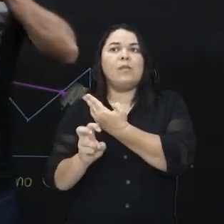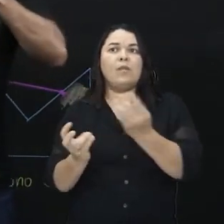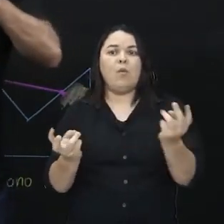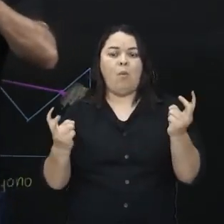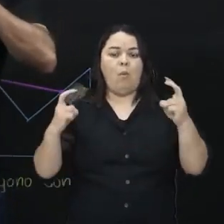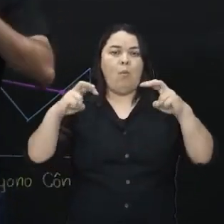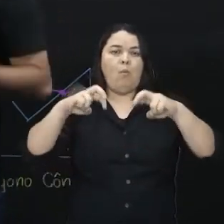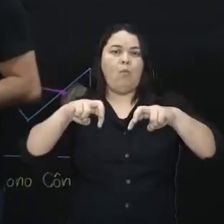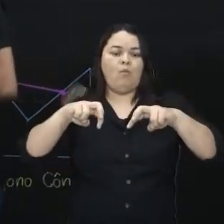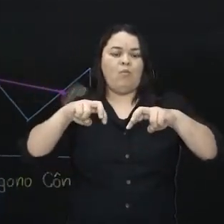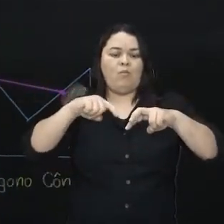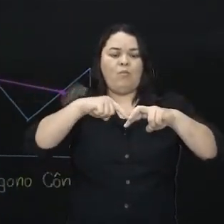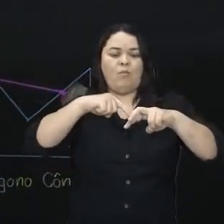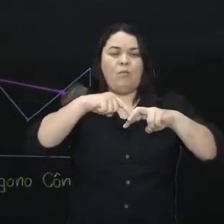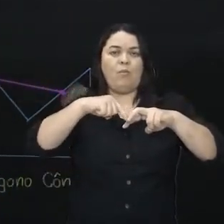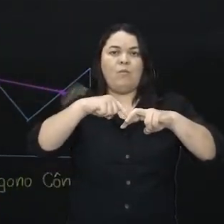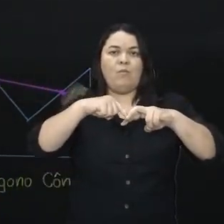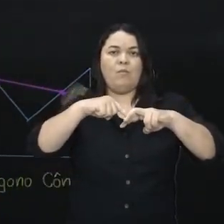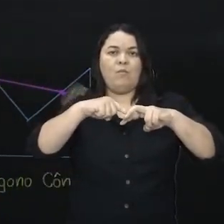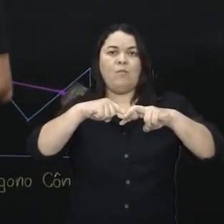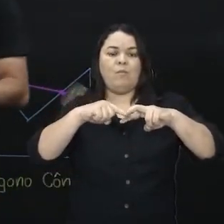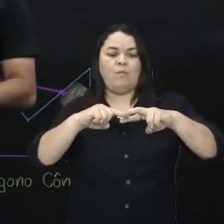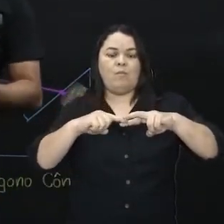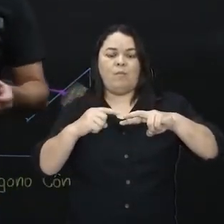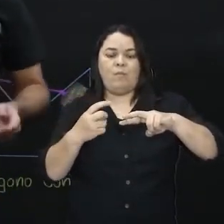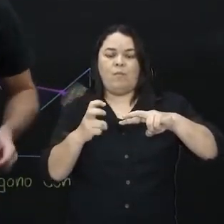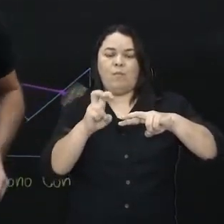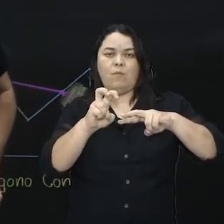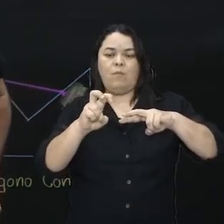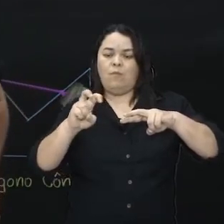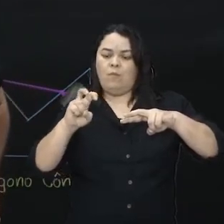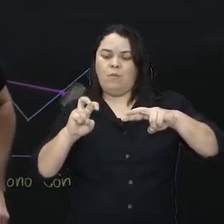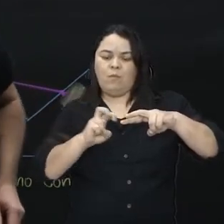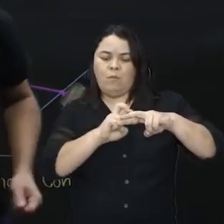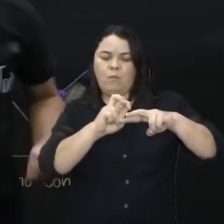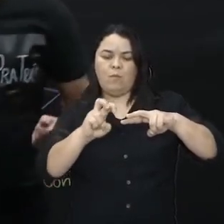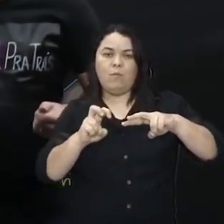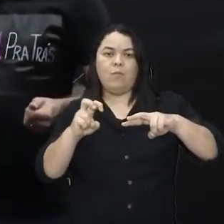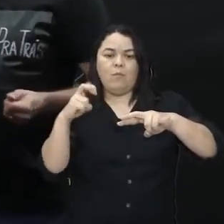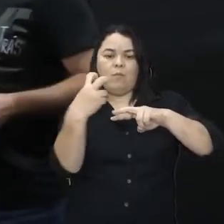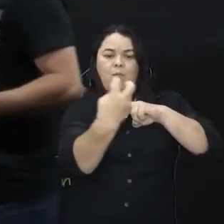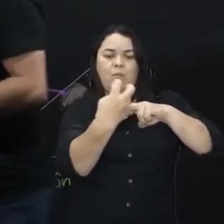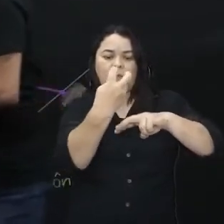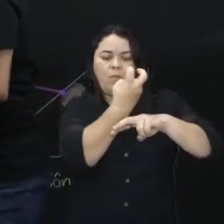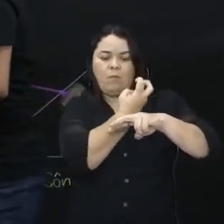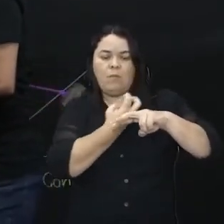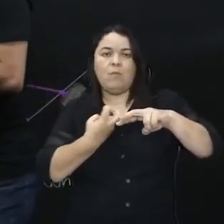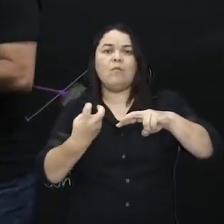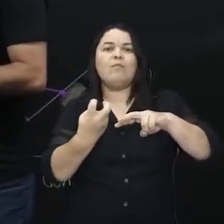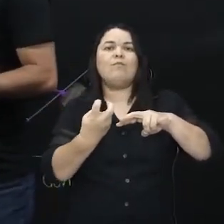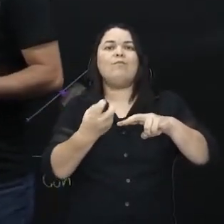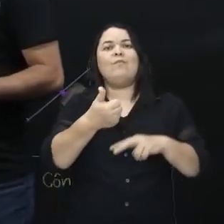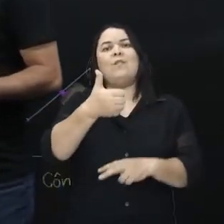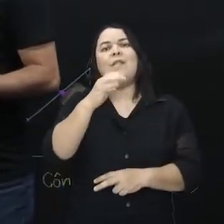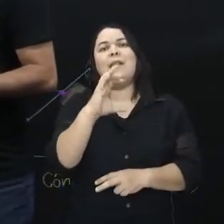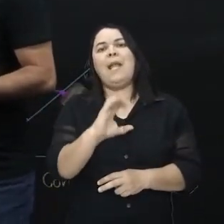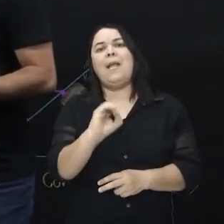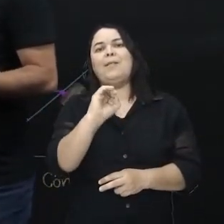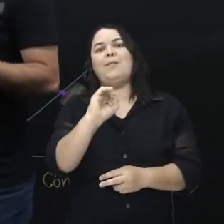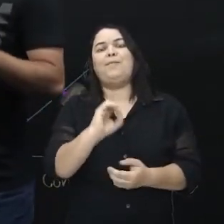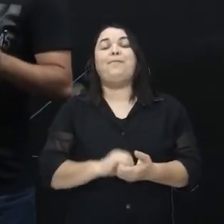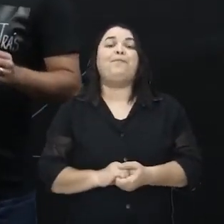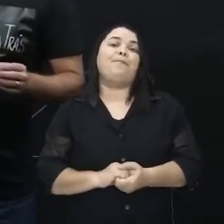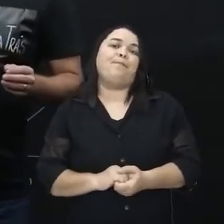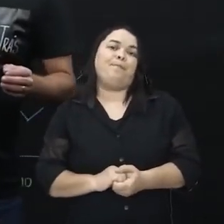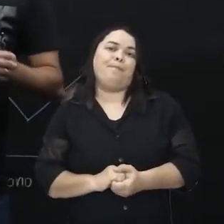dentro, ó, que é na curva. E aí 5 de cada dá um total de 10, onde nós temos aqui também o nosso decágono,